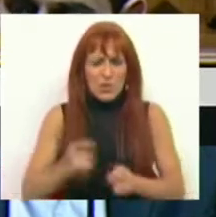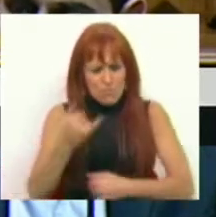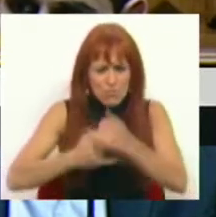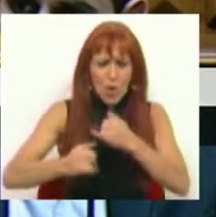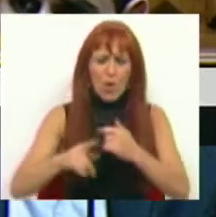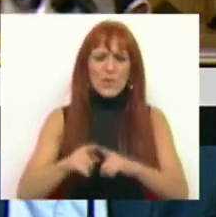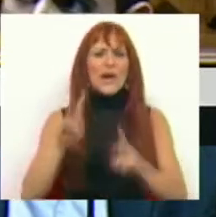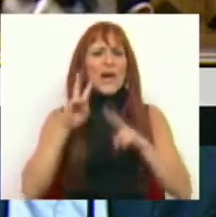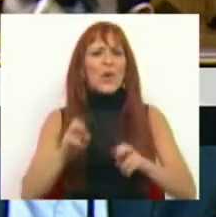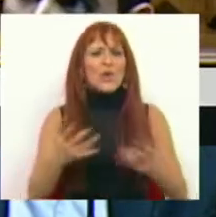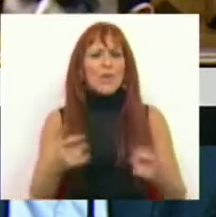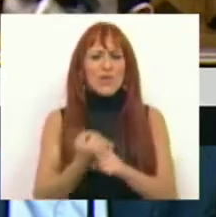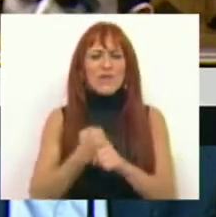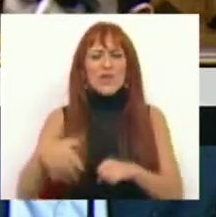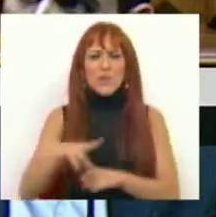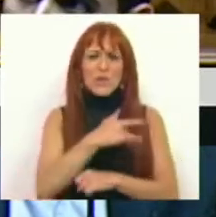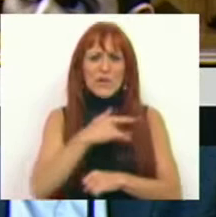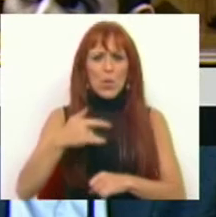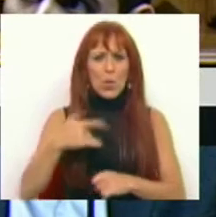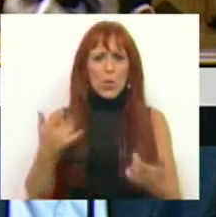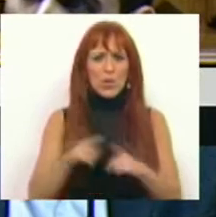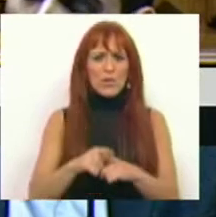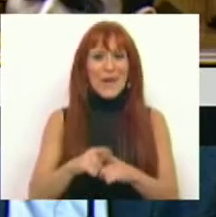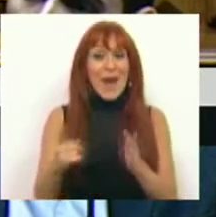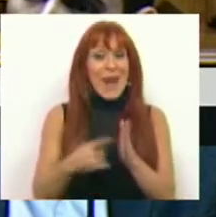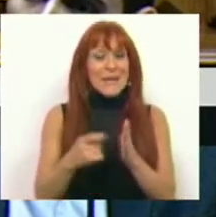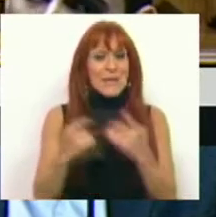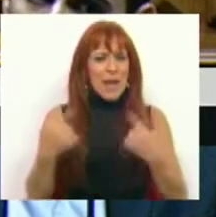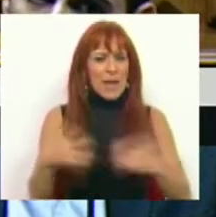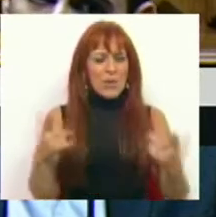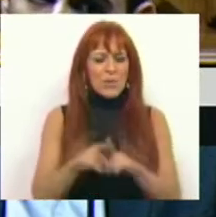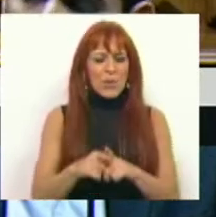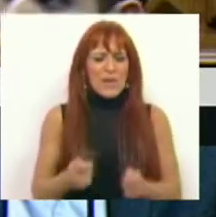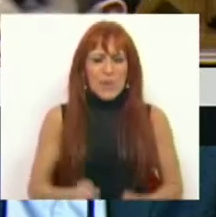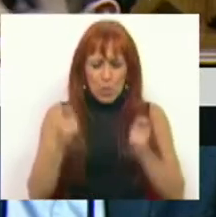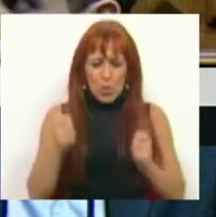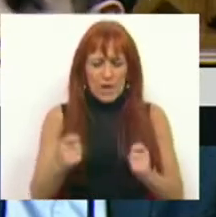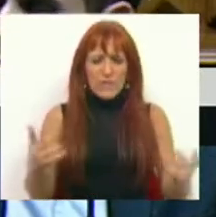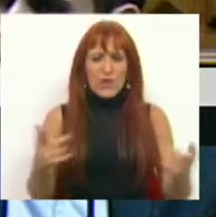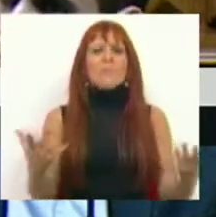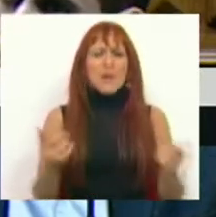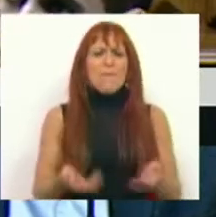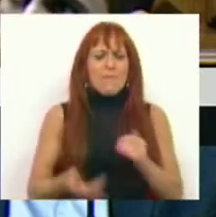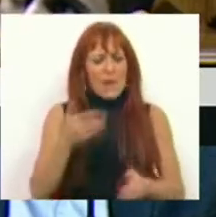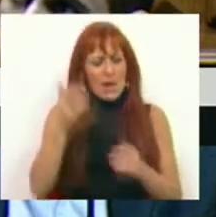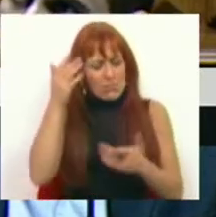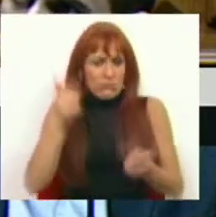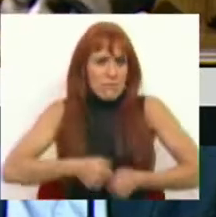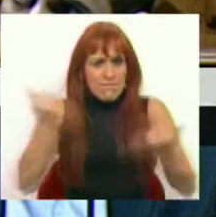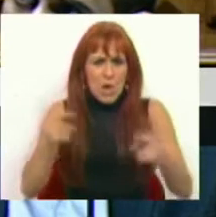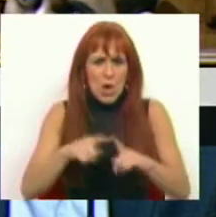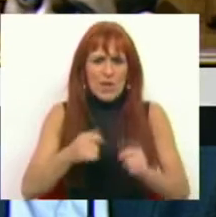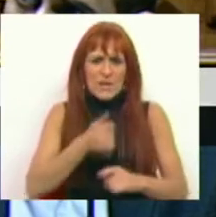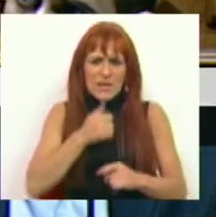substituir. Encontramos hoje no Serviço Nacional de Saúde a necessidade de um investimento mais capaz e